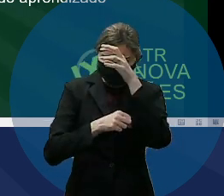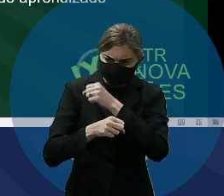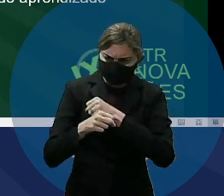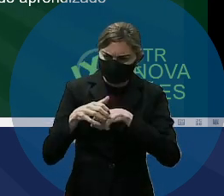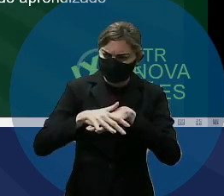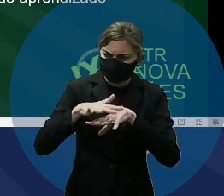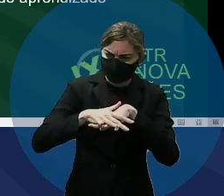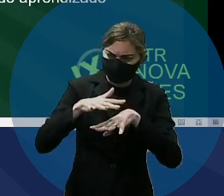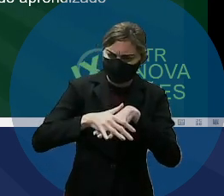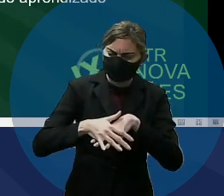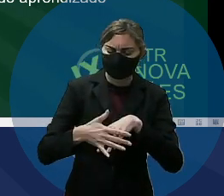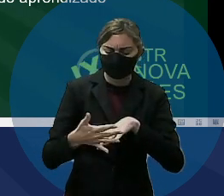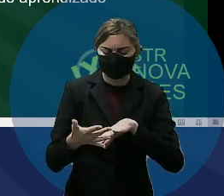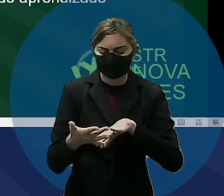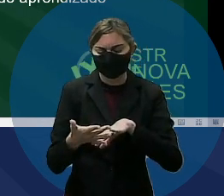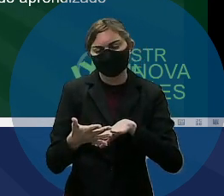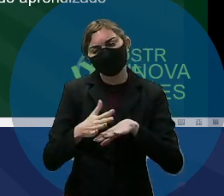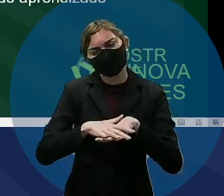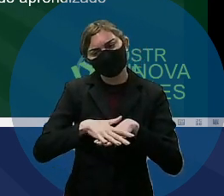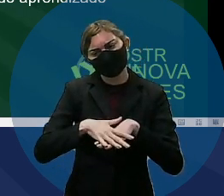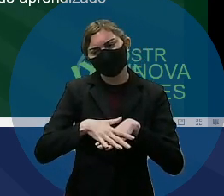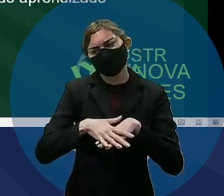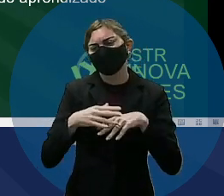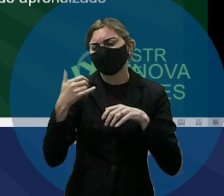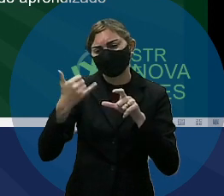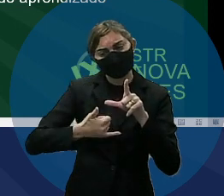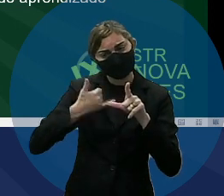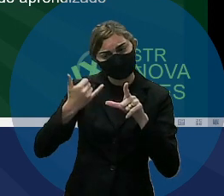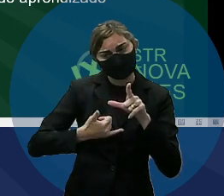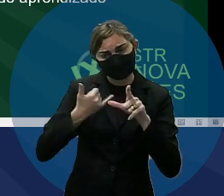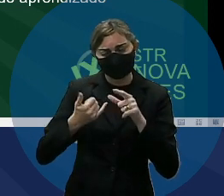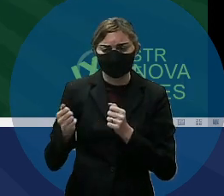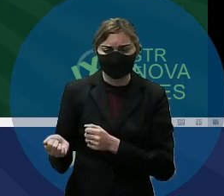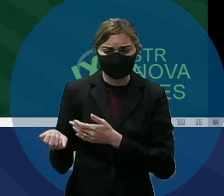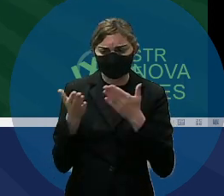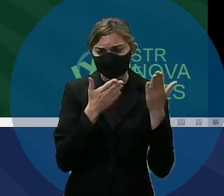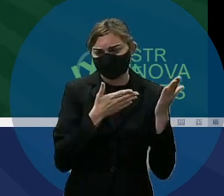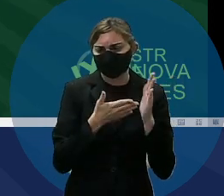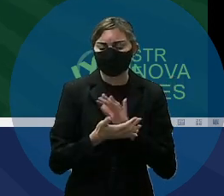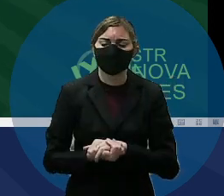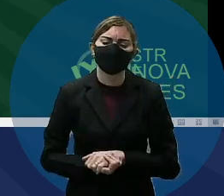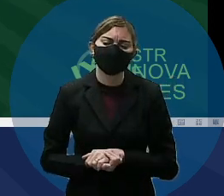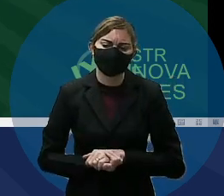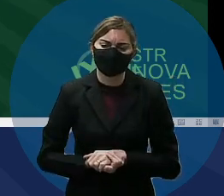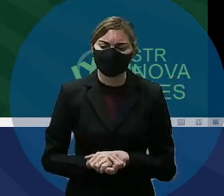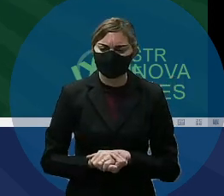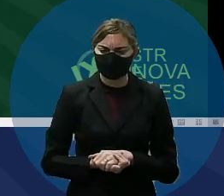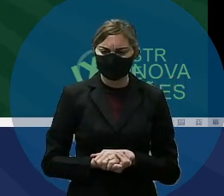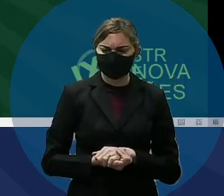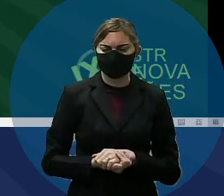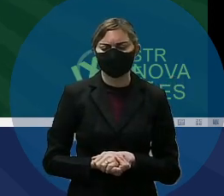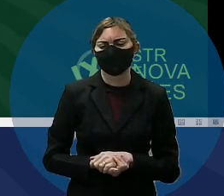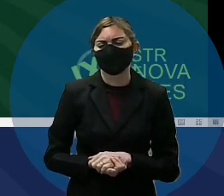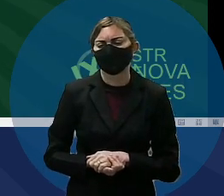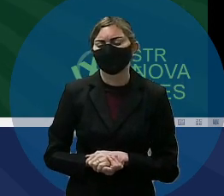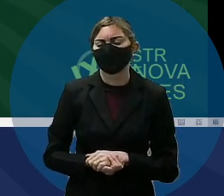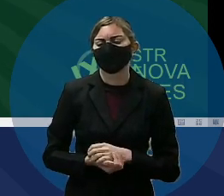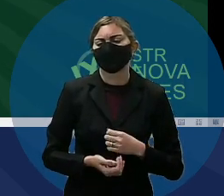matemático, da matemática de forma lúdica. Pode passar o slide.